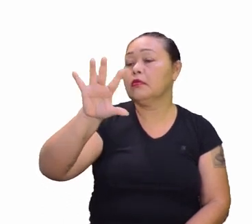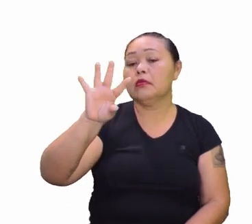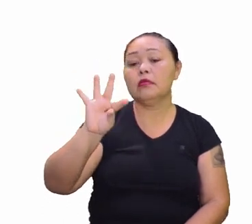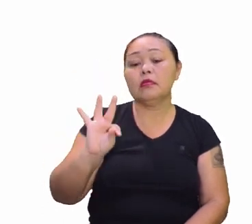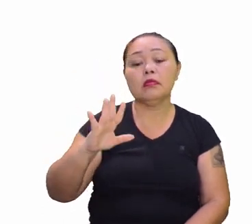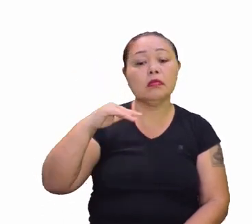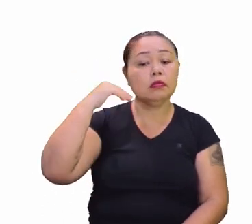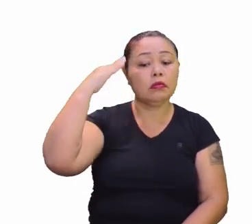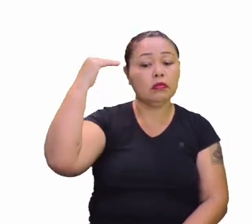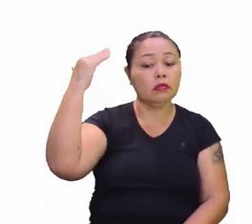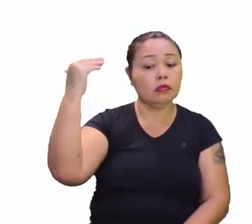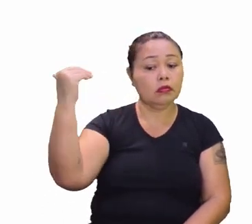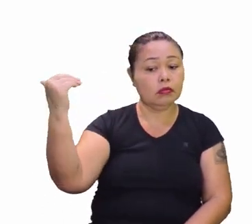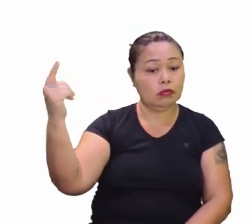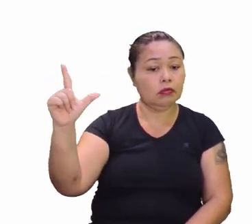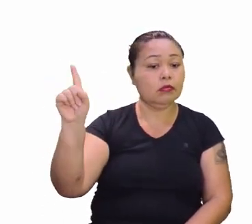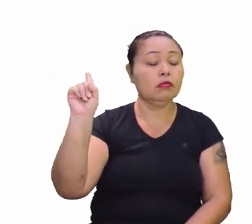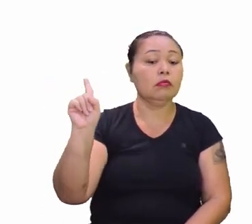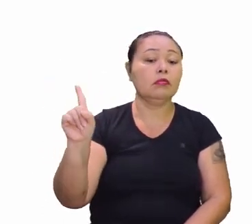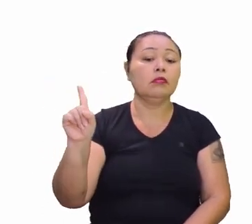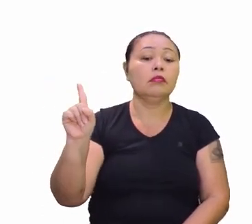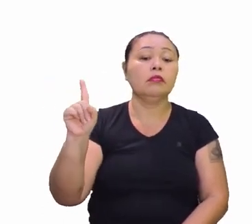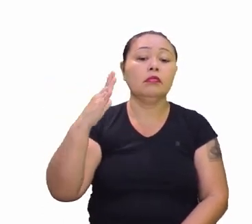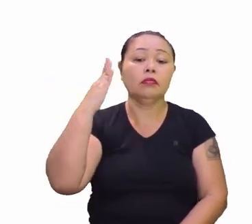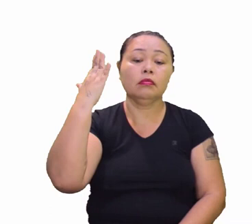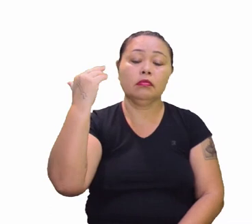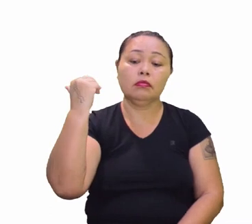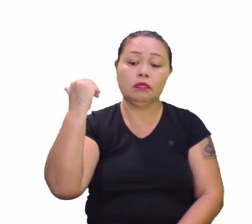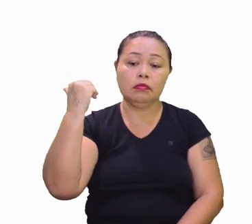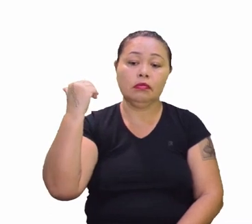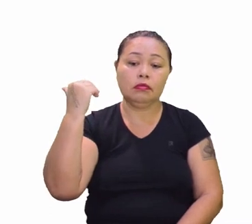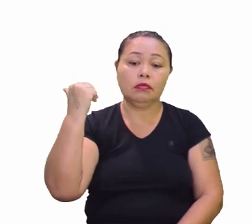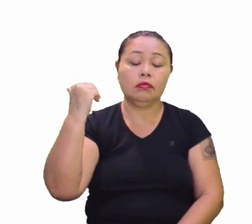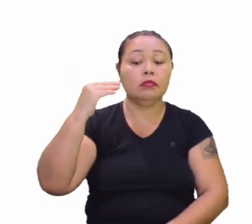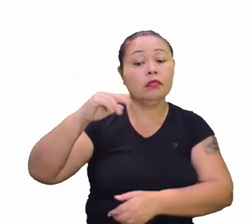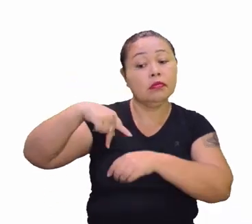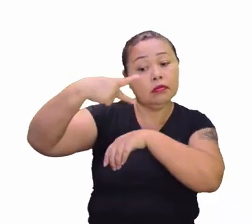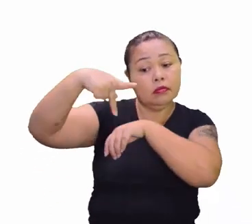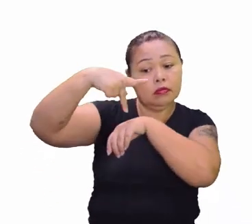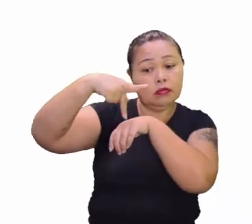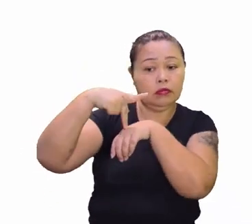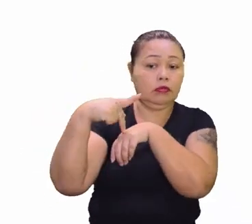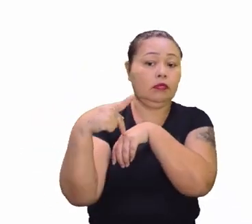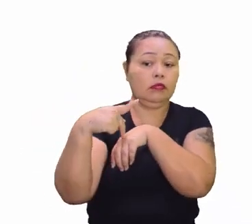Olha só, Rogério, o Rio Roosevelt, ele é famoso